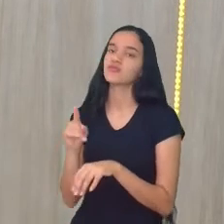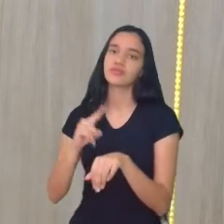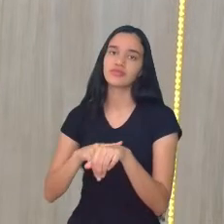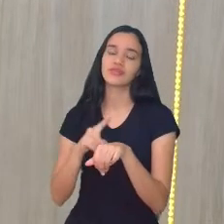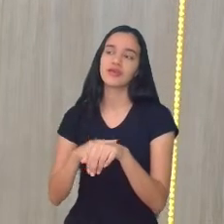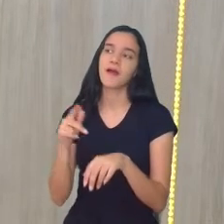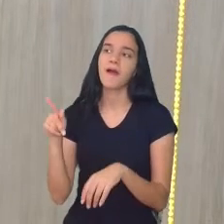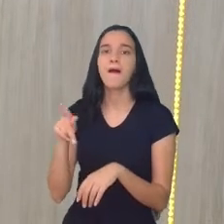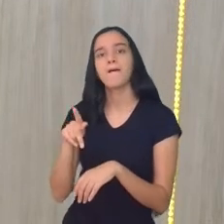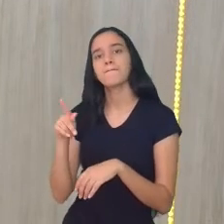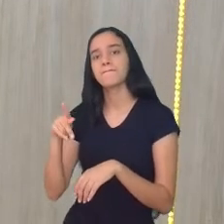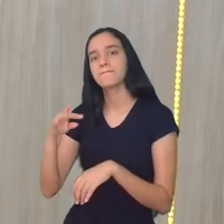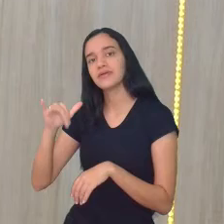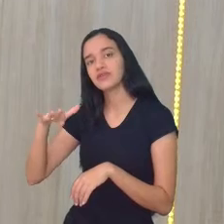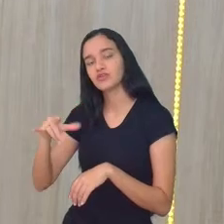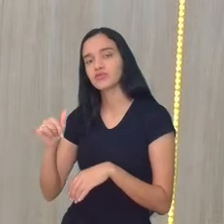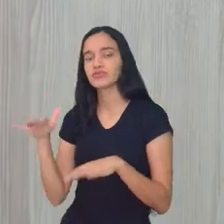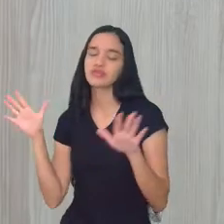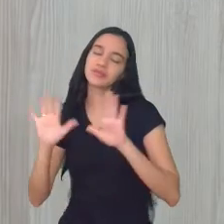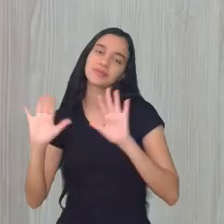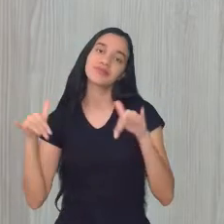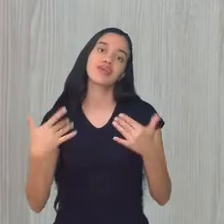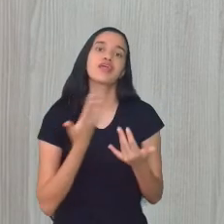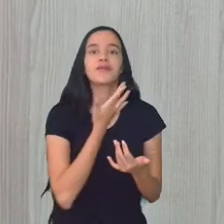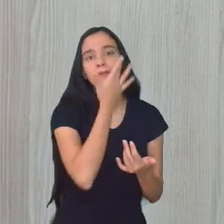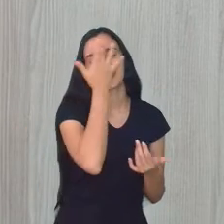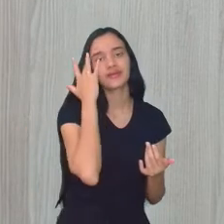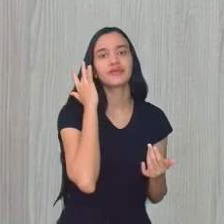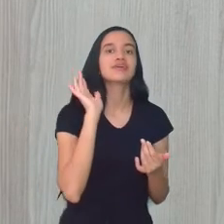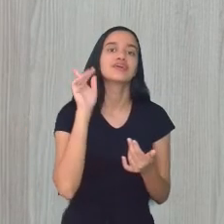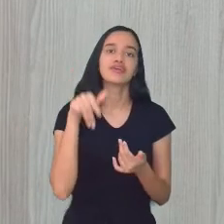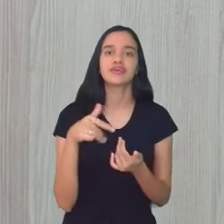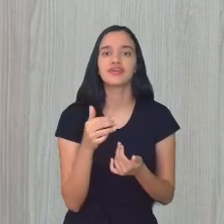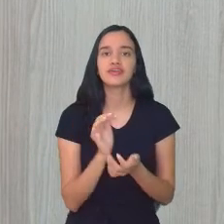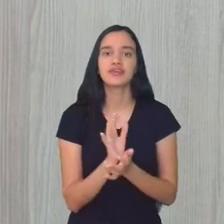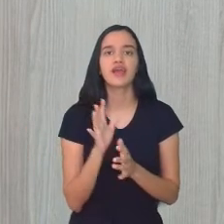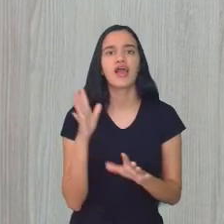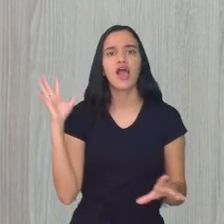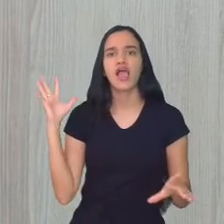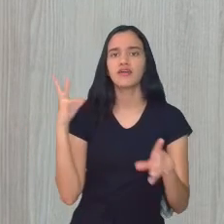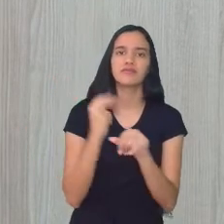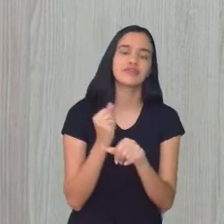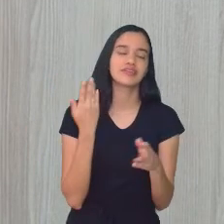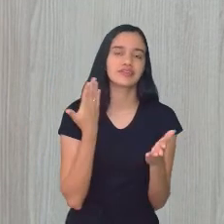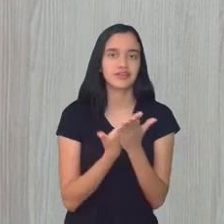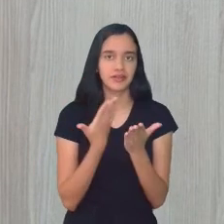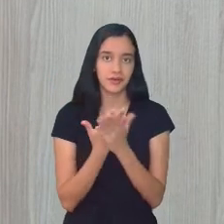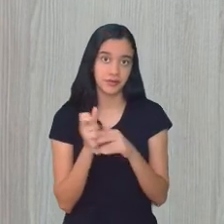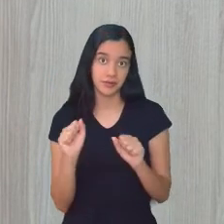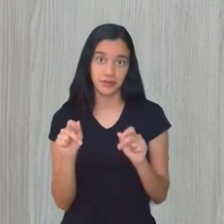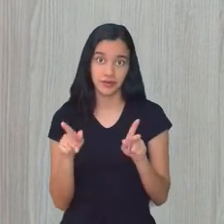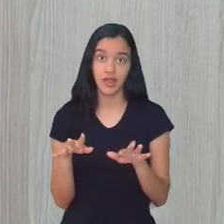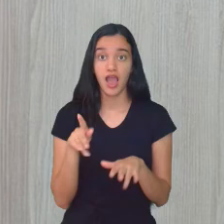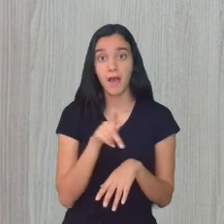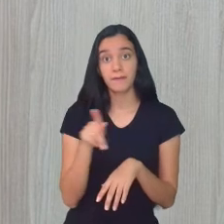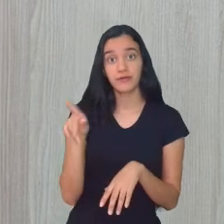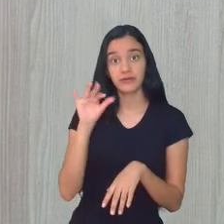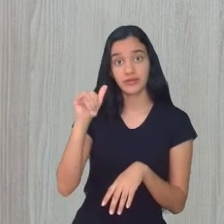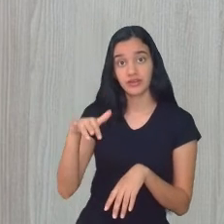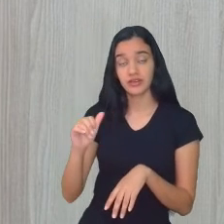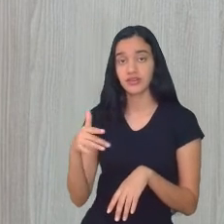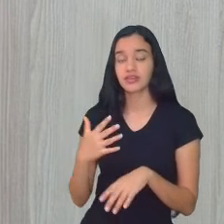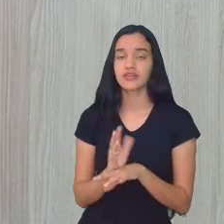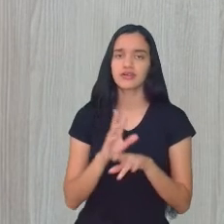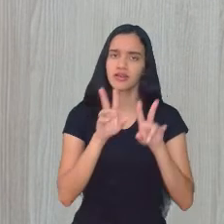para Pedro dar um tchau. É isso aí, pessoal. Revisem essa aula, tá bom? A professora Tânia aí trouxe